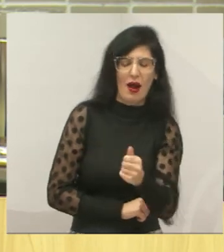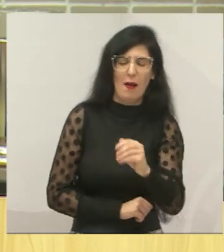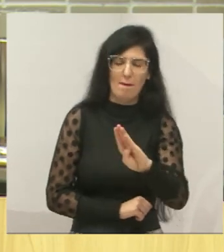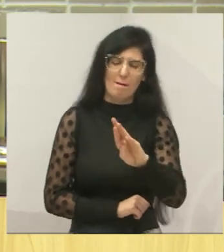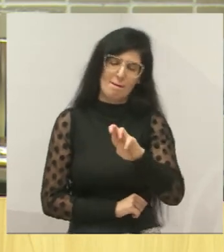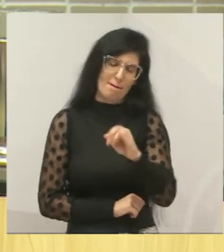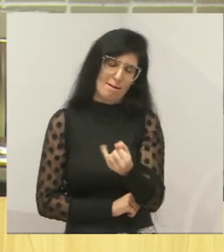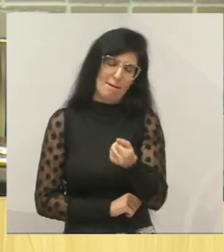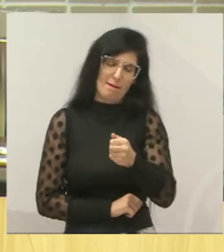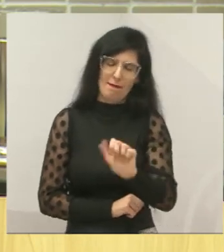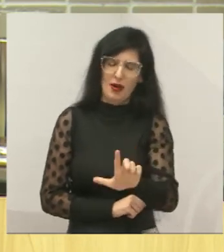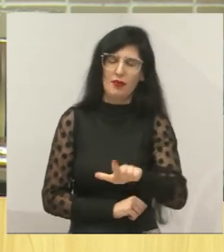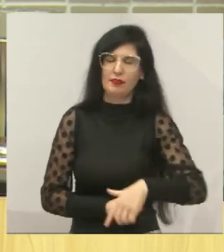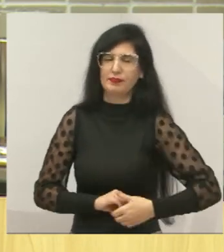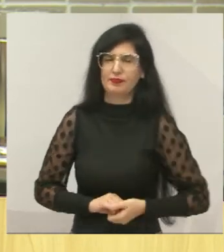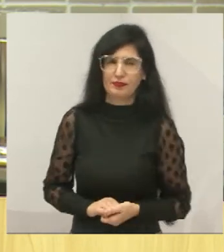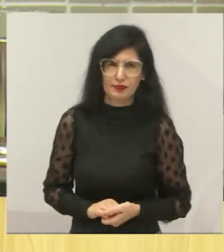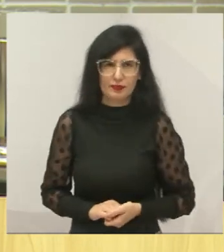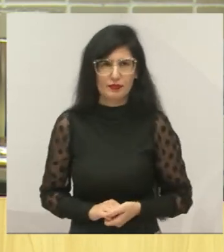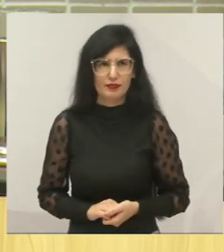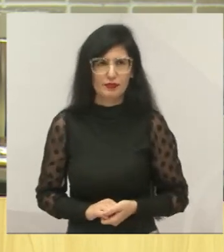Macirema